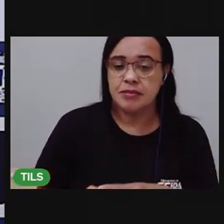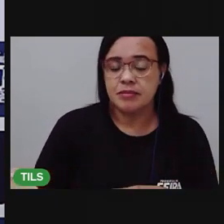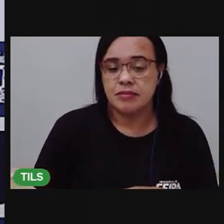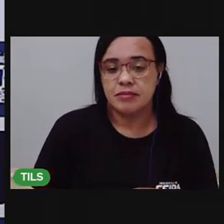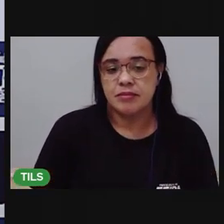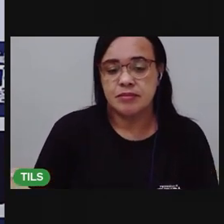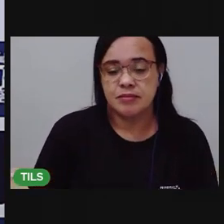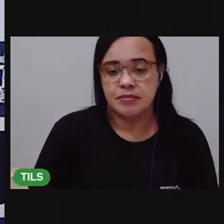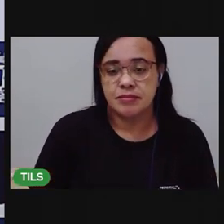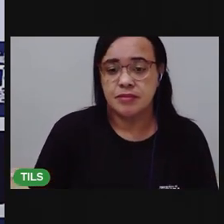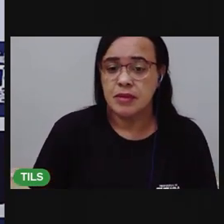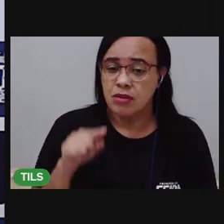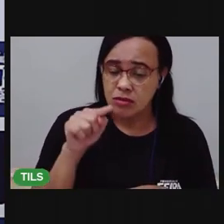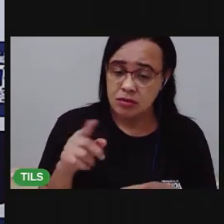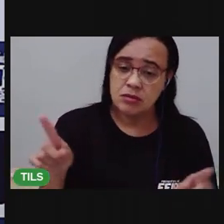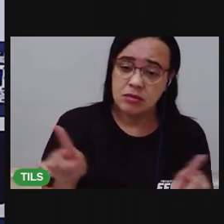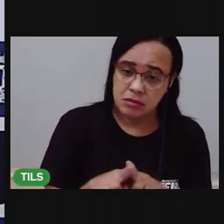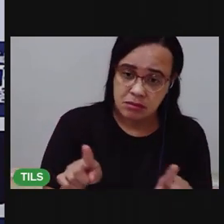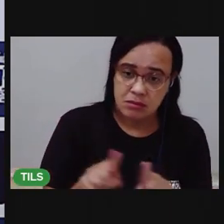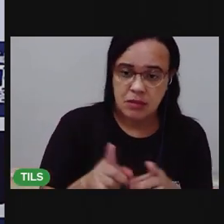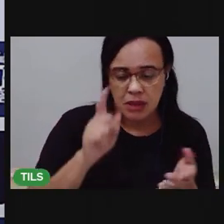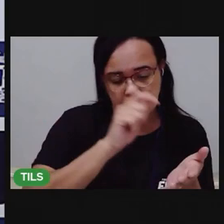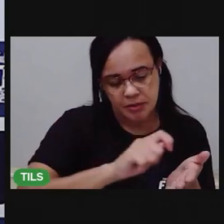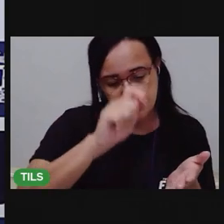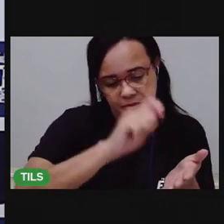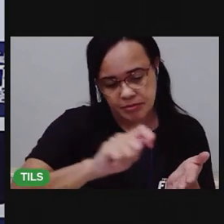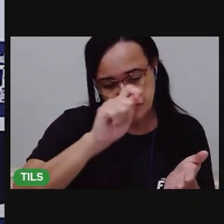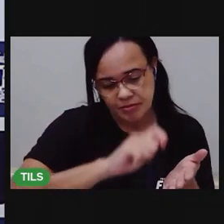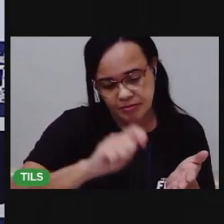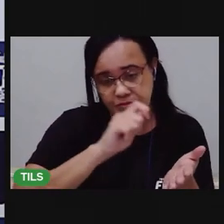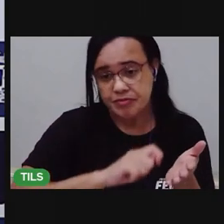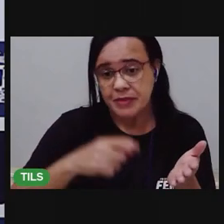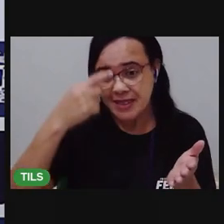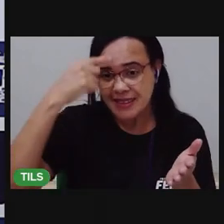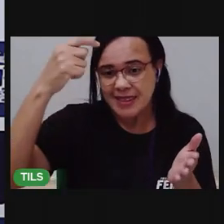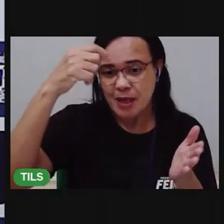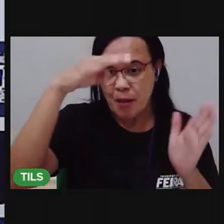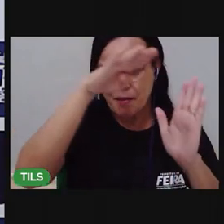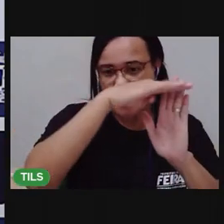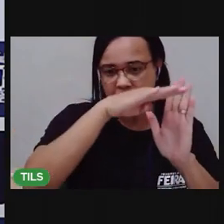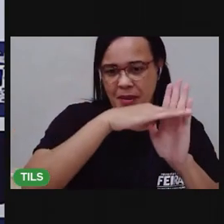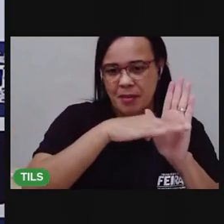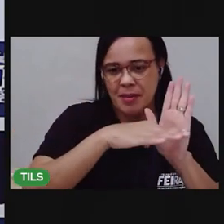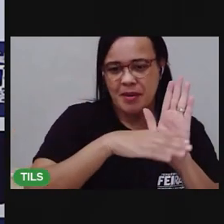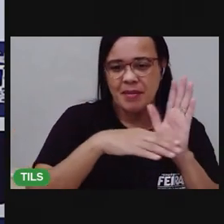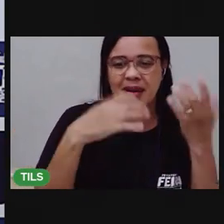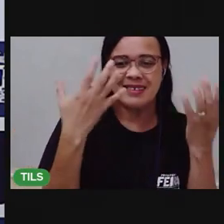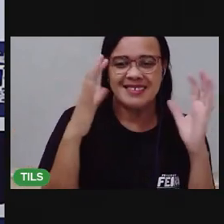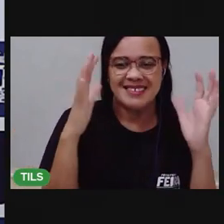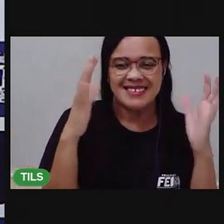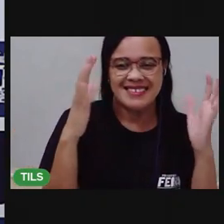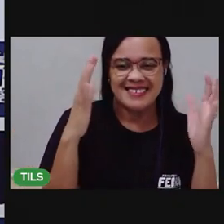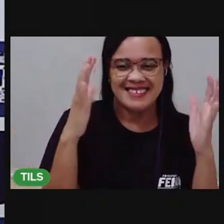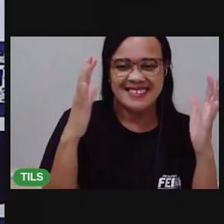E você conseguiu escrever uma lista. Muito bem!